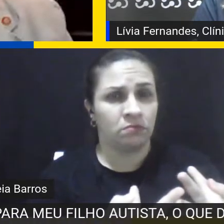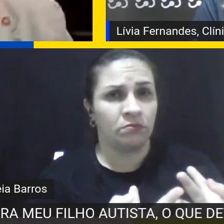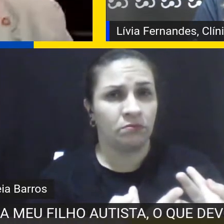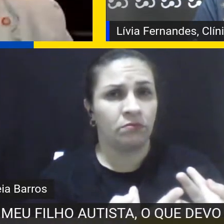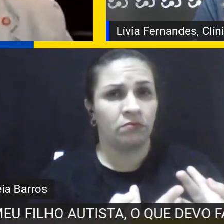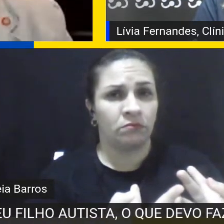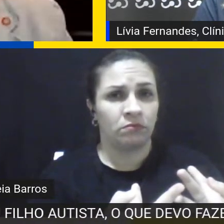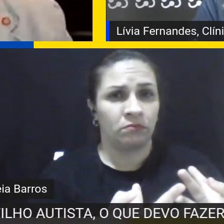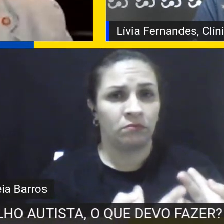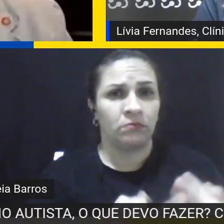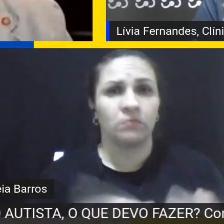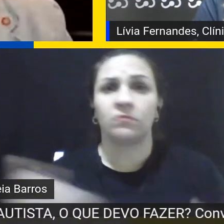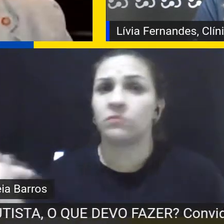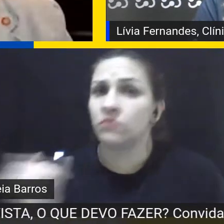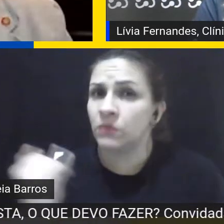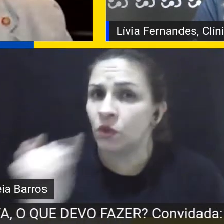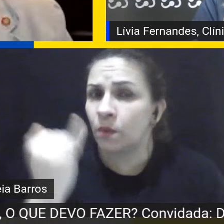isso é